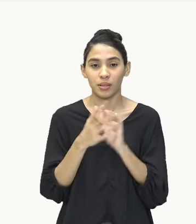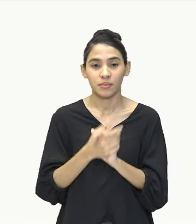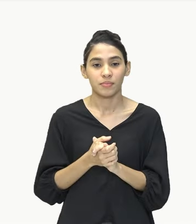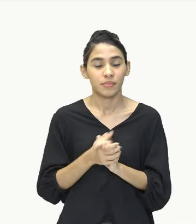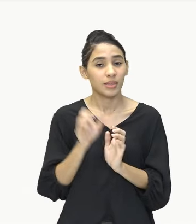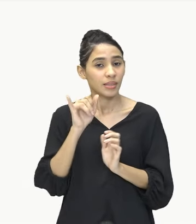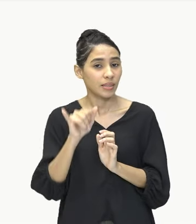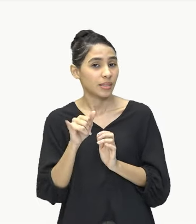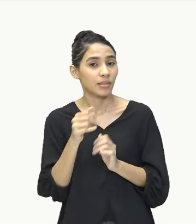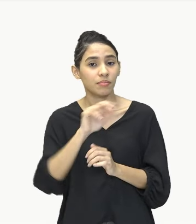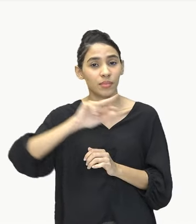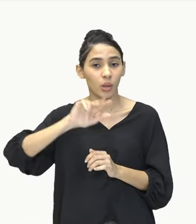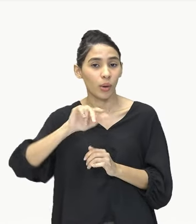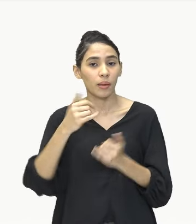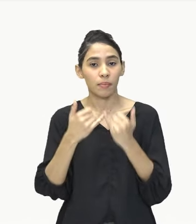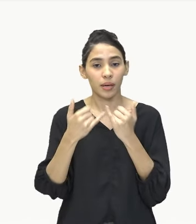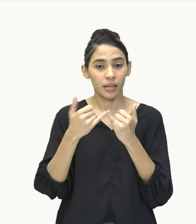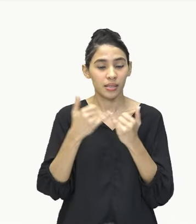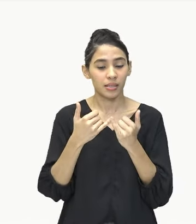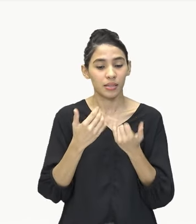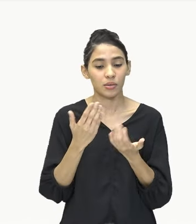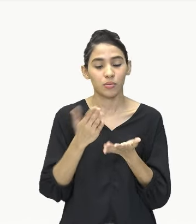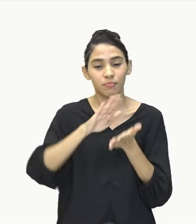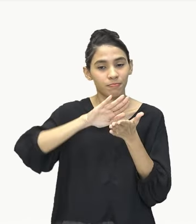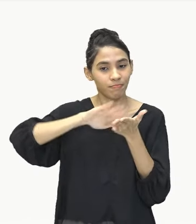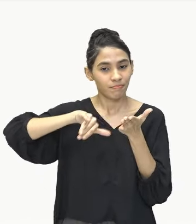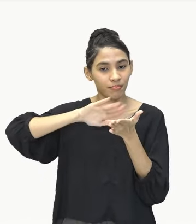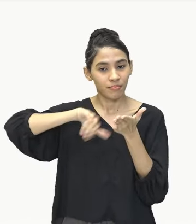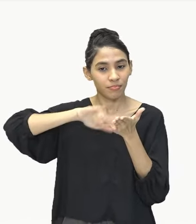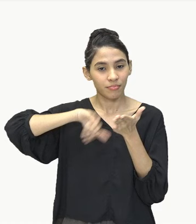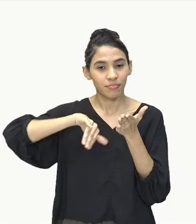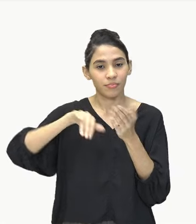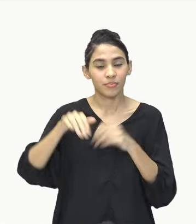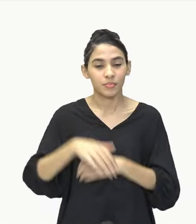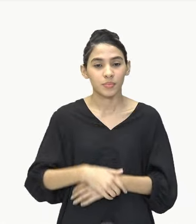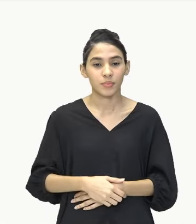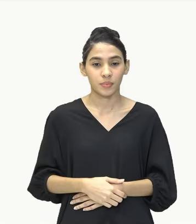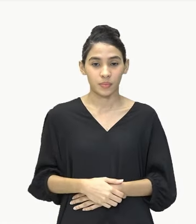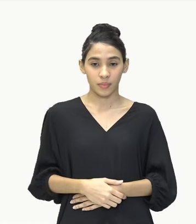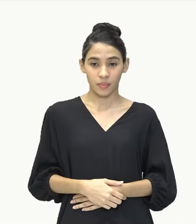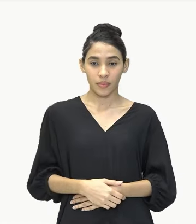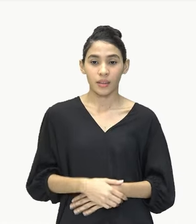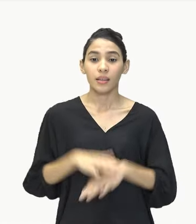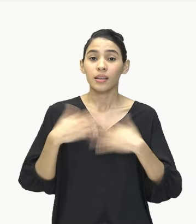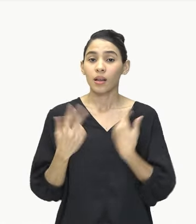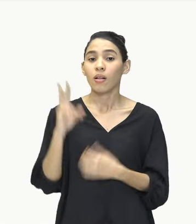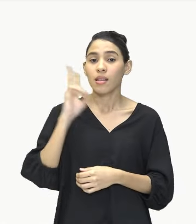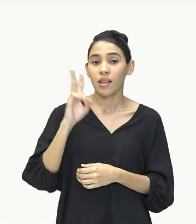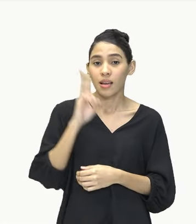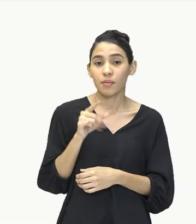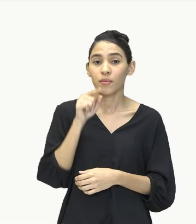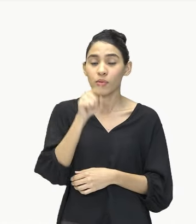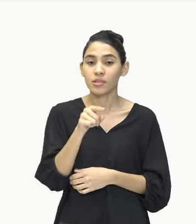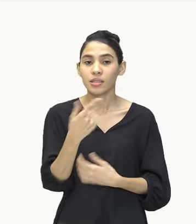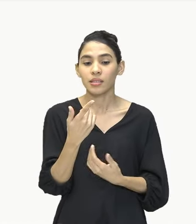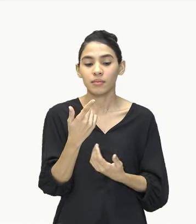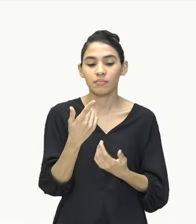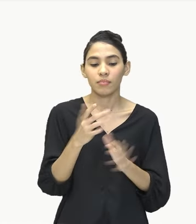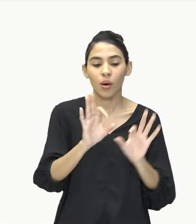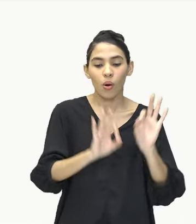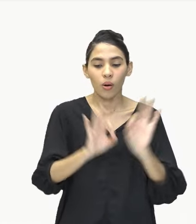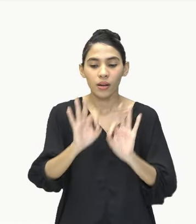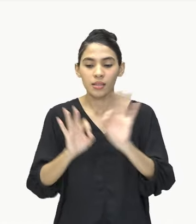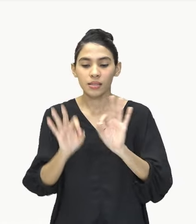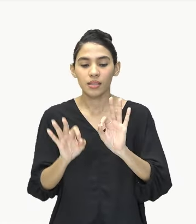é semelhante, eu vou até apagar aqui para não gerar confusão. Então, lembre, quando você estiver